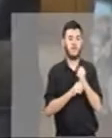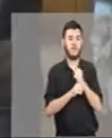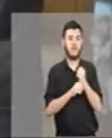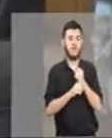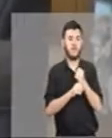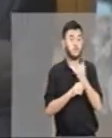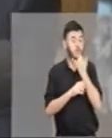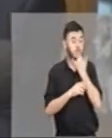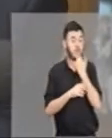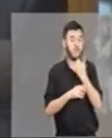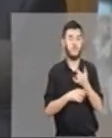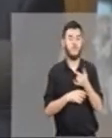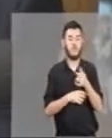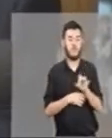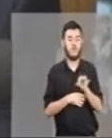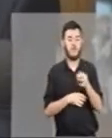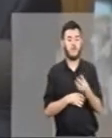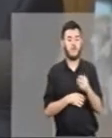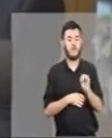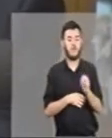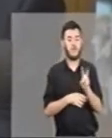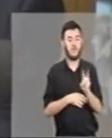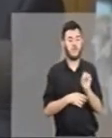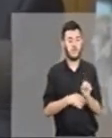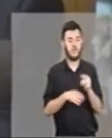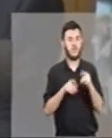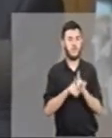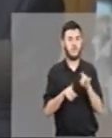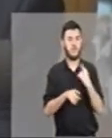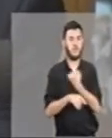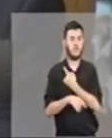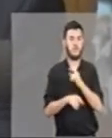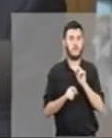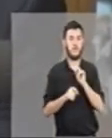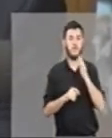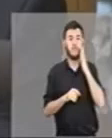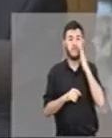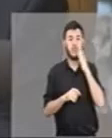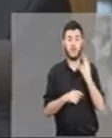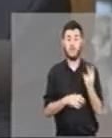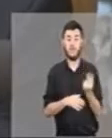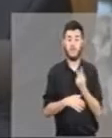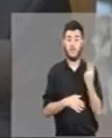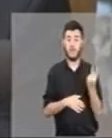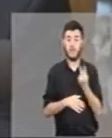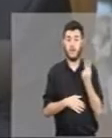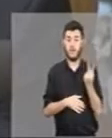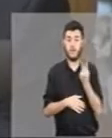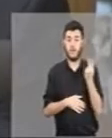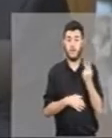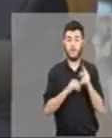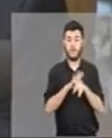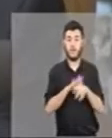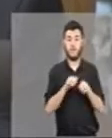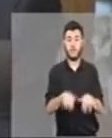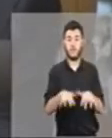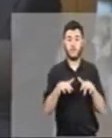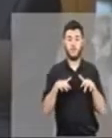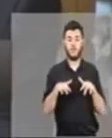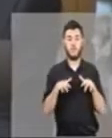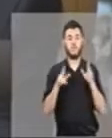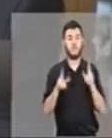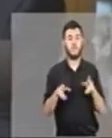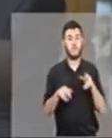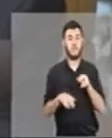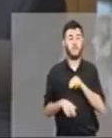93050, mas mantendo-se válidos, dizem os precedentes desta corte que o eminente ministro Alexandre de